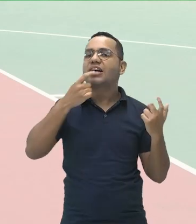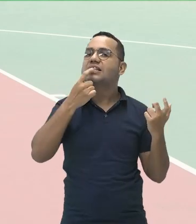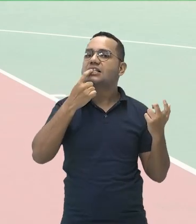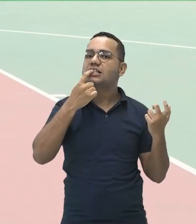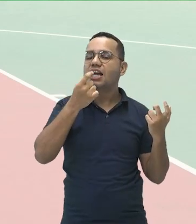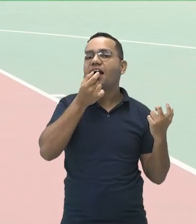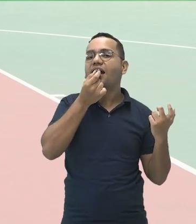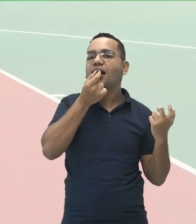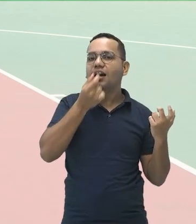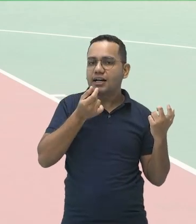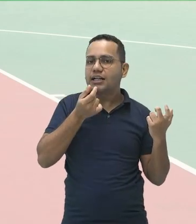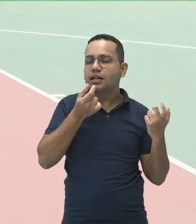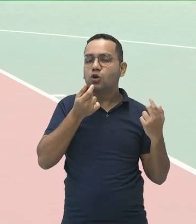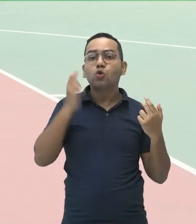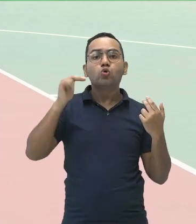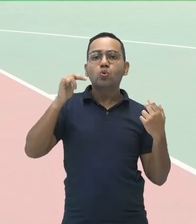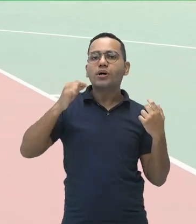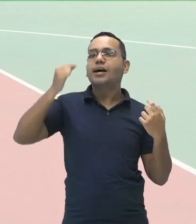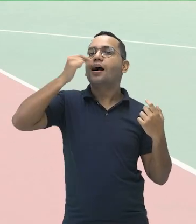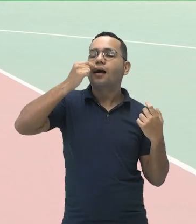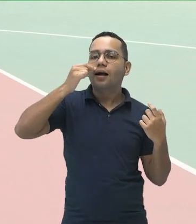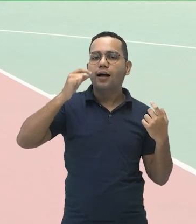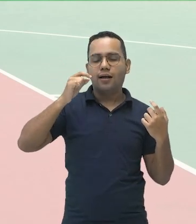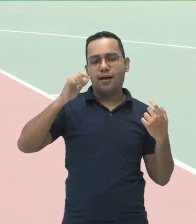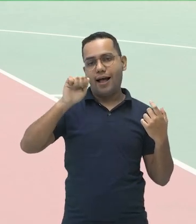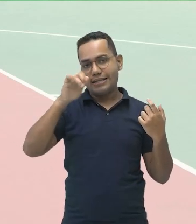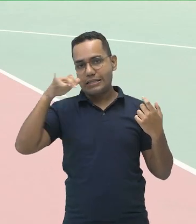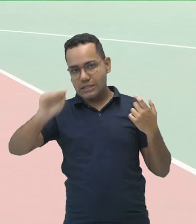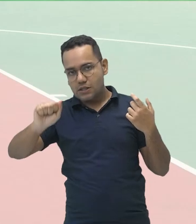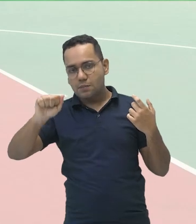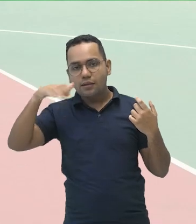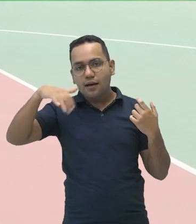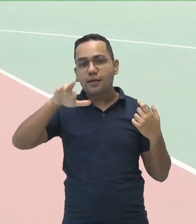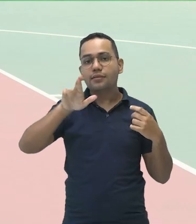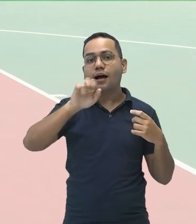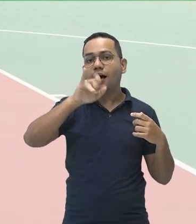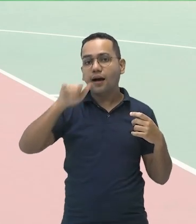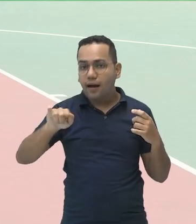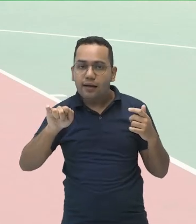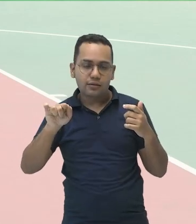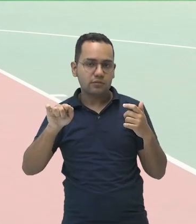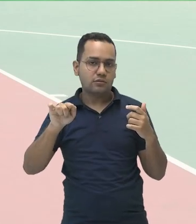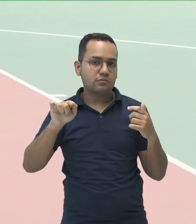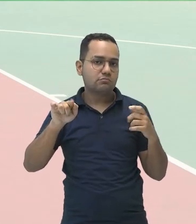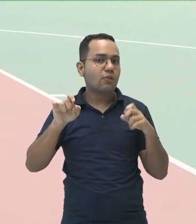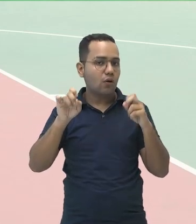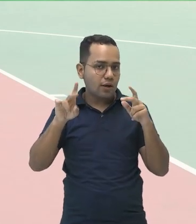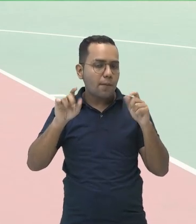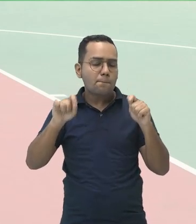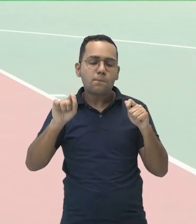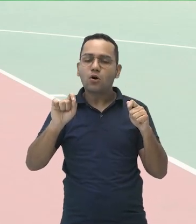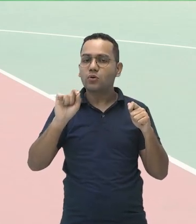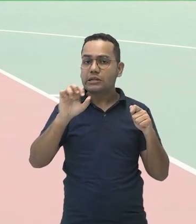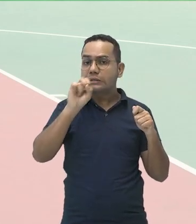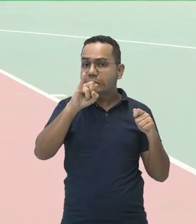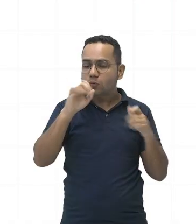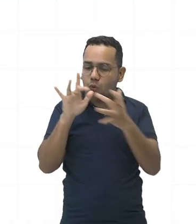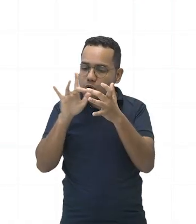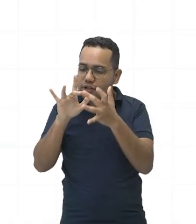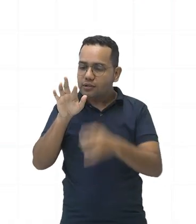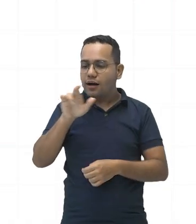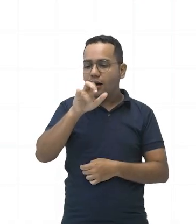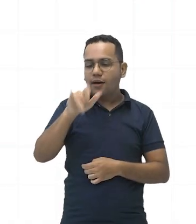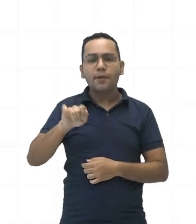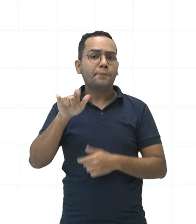deixar alguma coisa que não seja, que não mantenha viva ali as células do dente, tá bom?